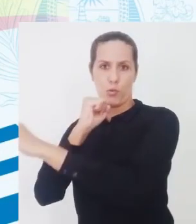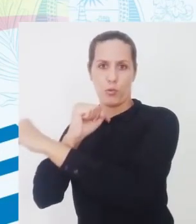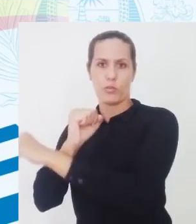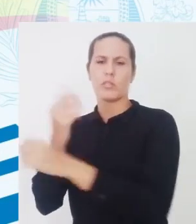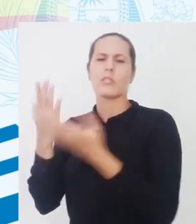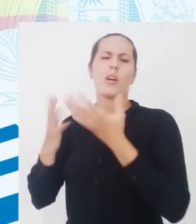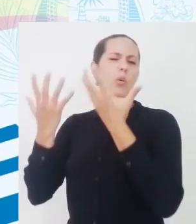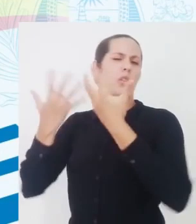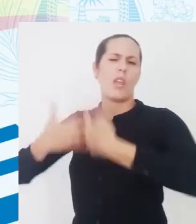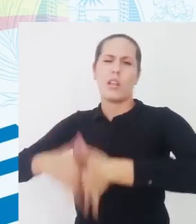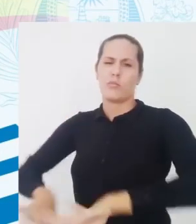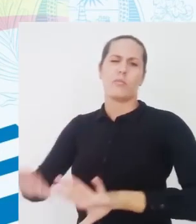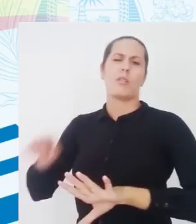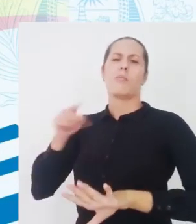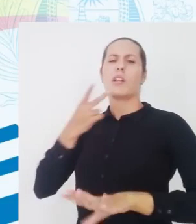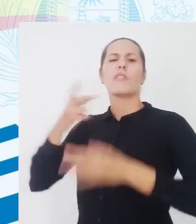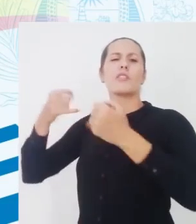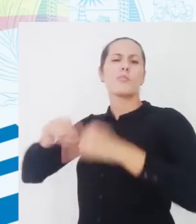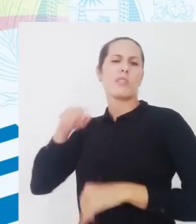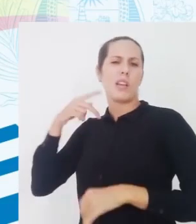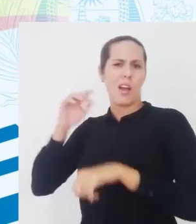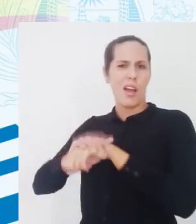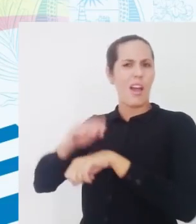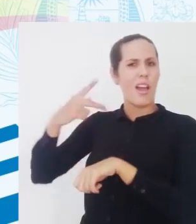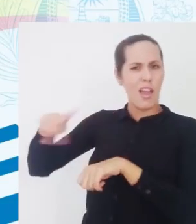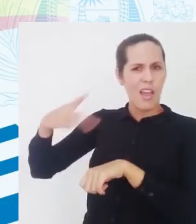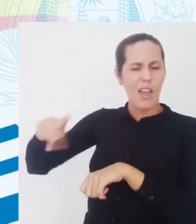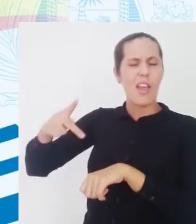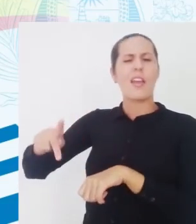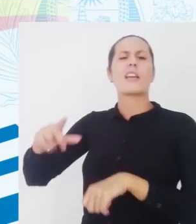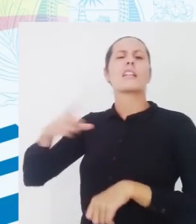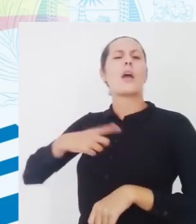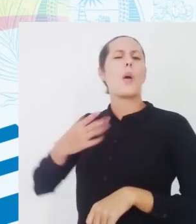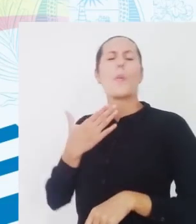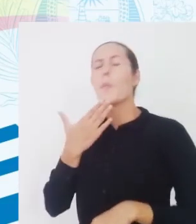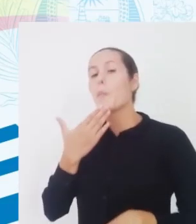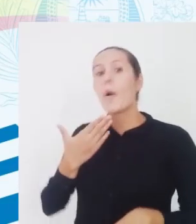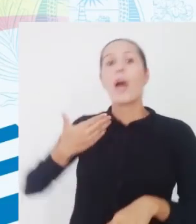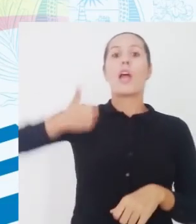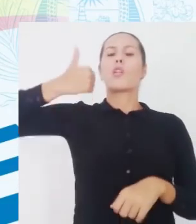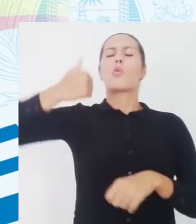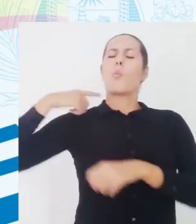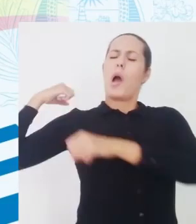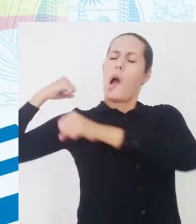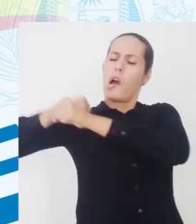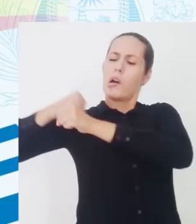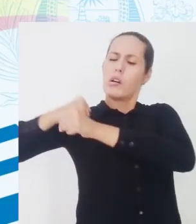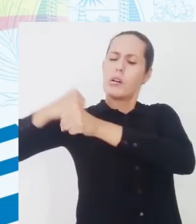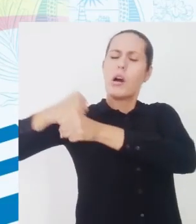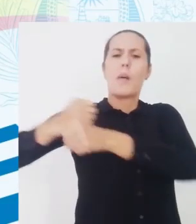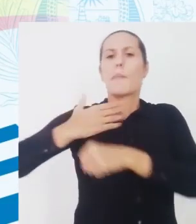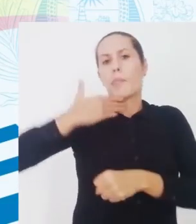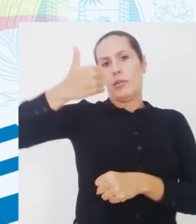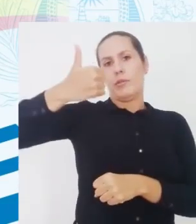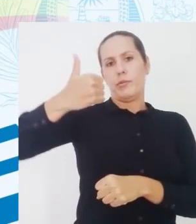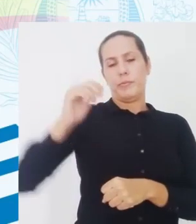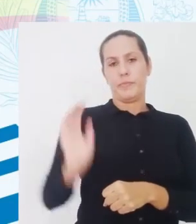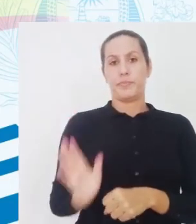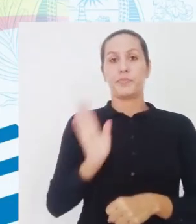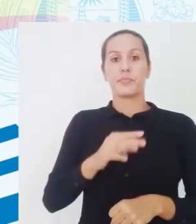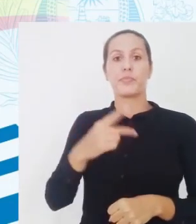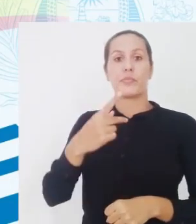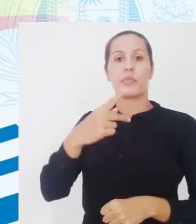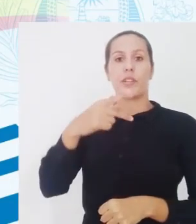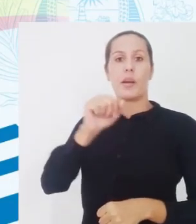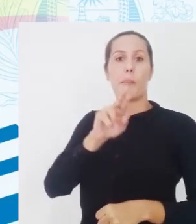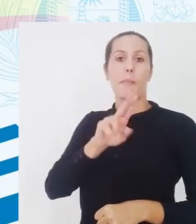vista de partida quer dizer o seguinte. Todo mundo fala de um lugar. Lembra lá do comecinho, quando a gente viu o pontinho de vista? E